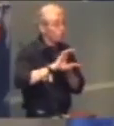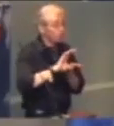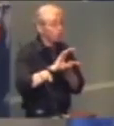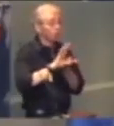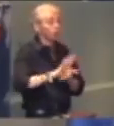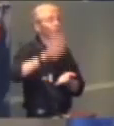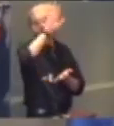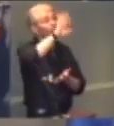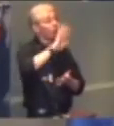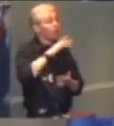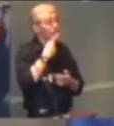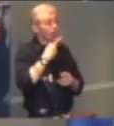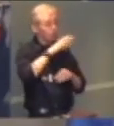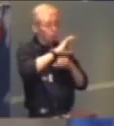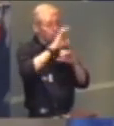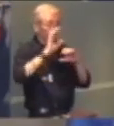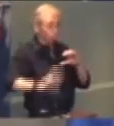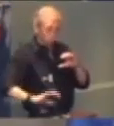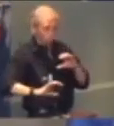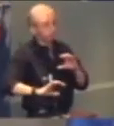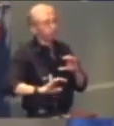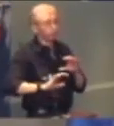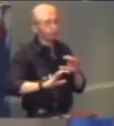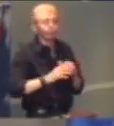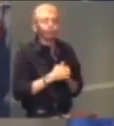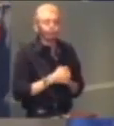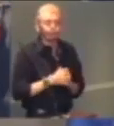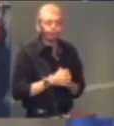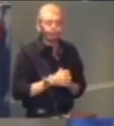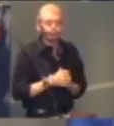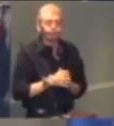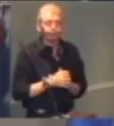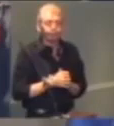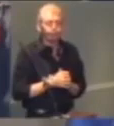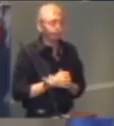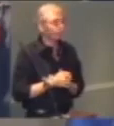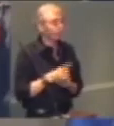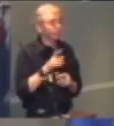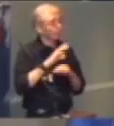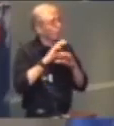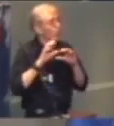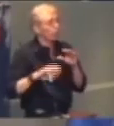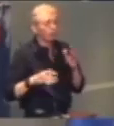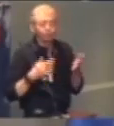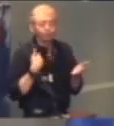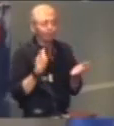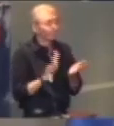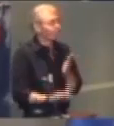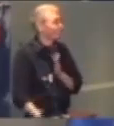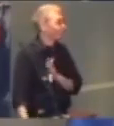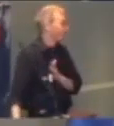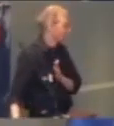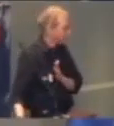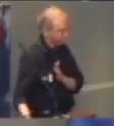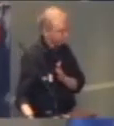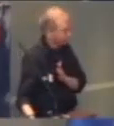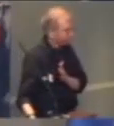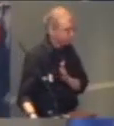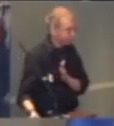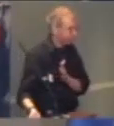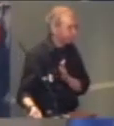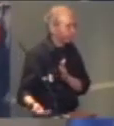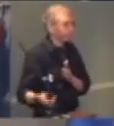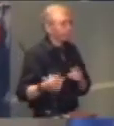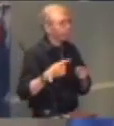pessoas com deficiência não foi feliz na